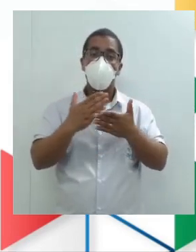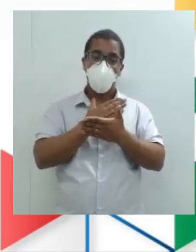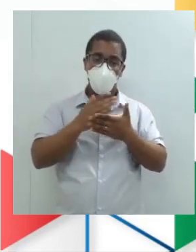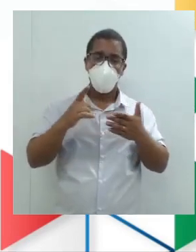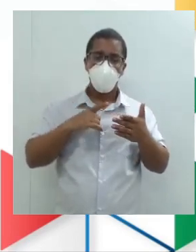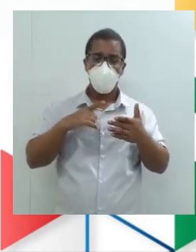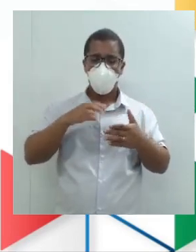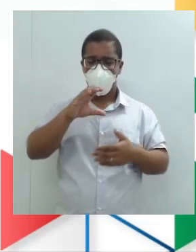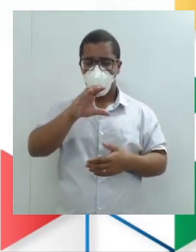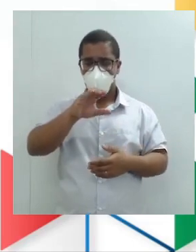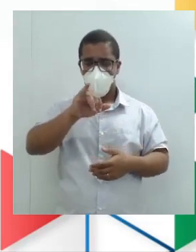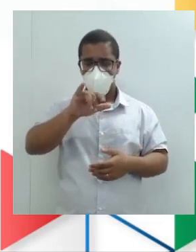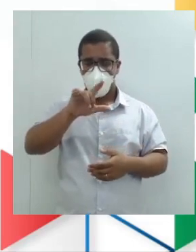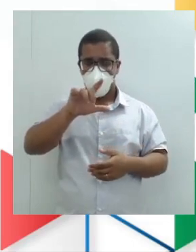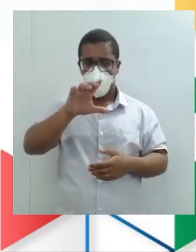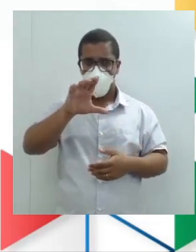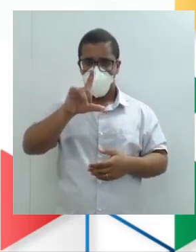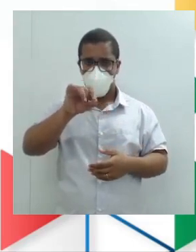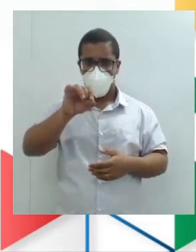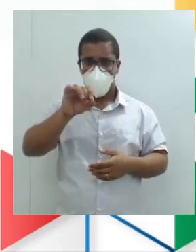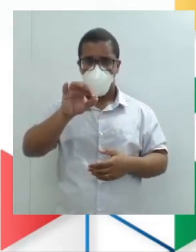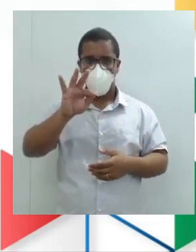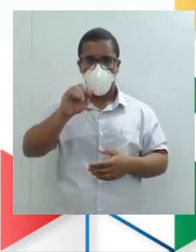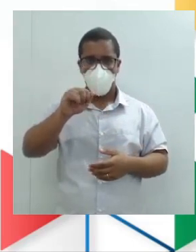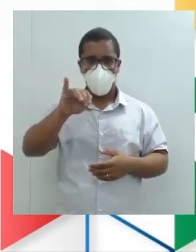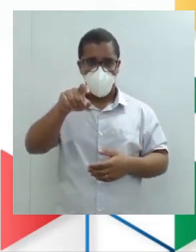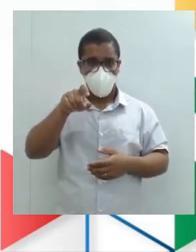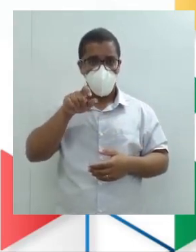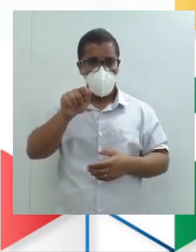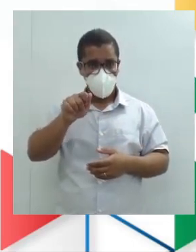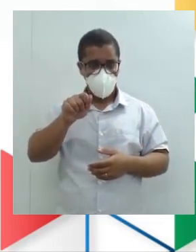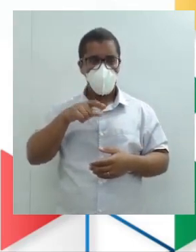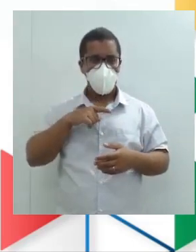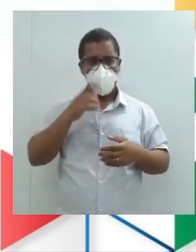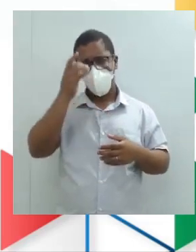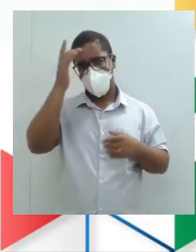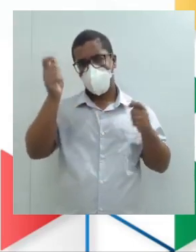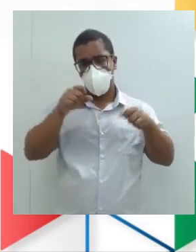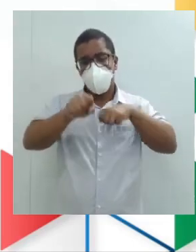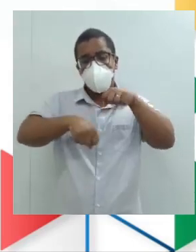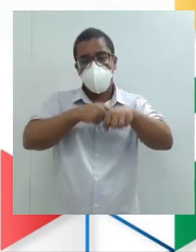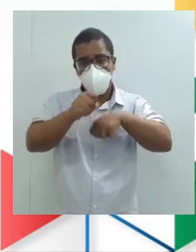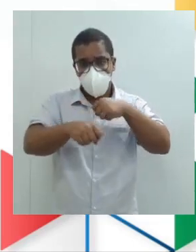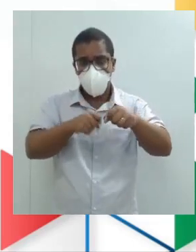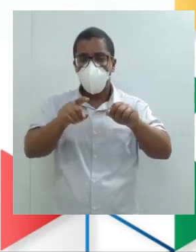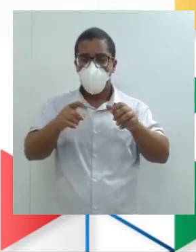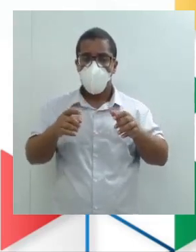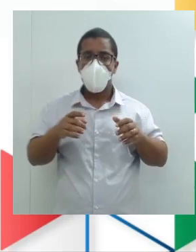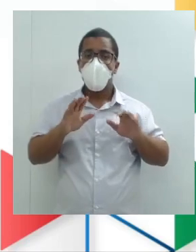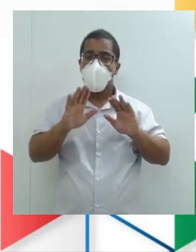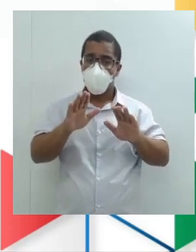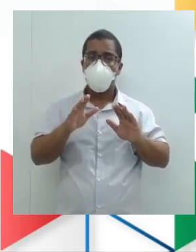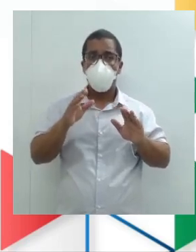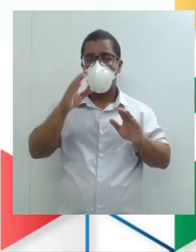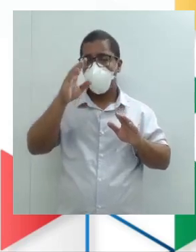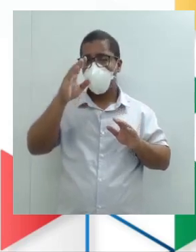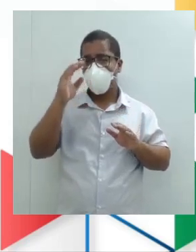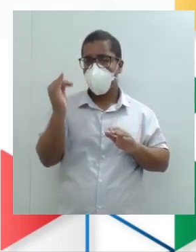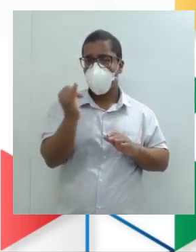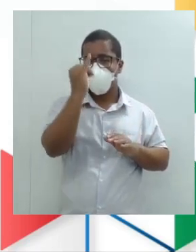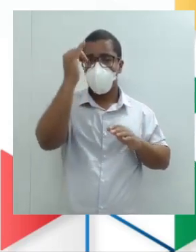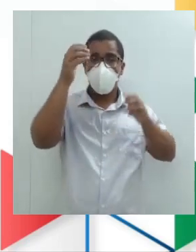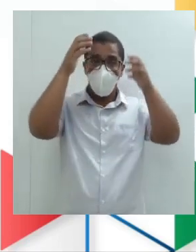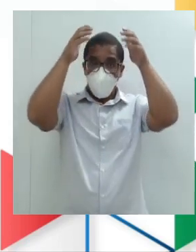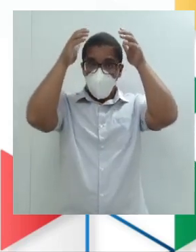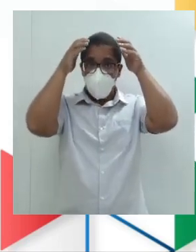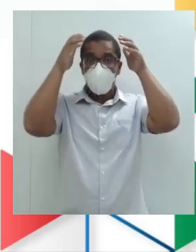tem as ciclofaixas, que facilitam esse trânsito, mas é muito legal usar a questão do capacete, principalmente nas